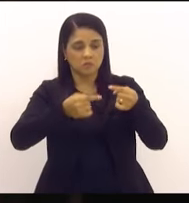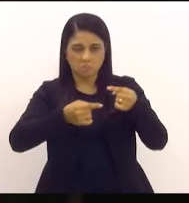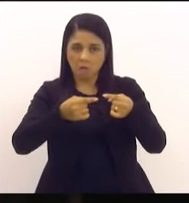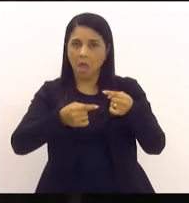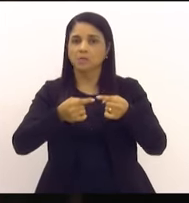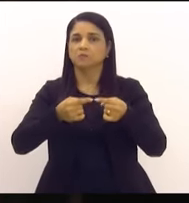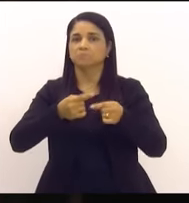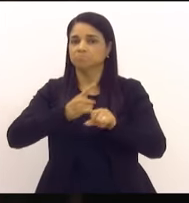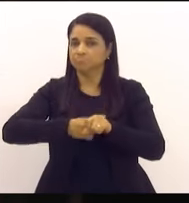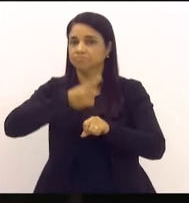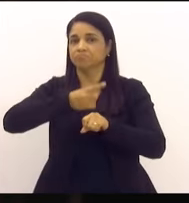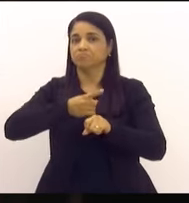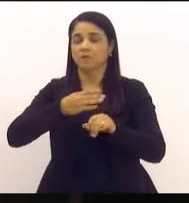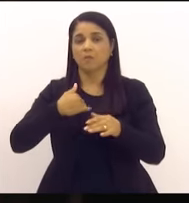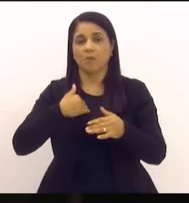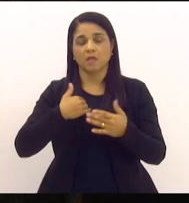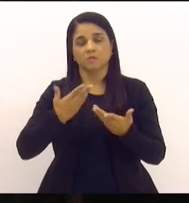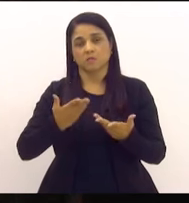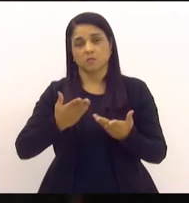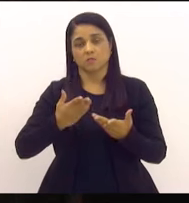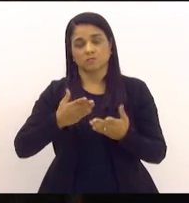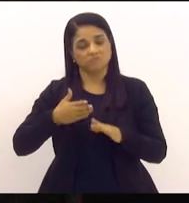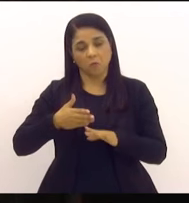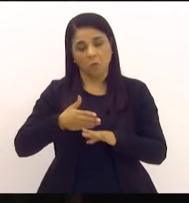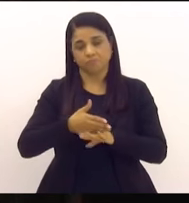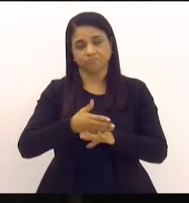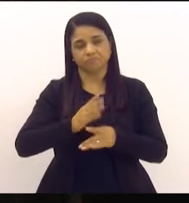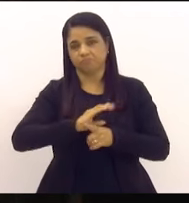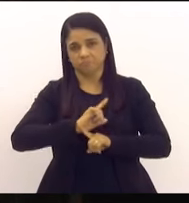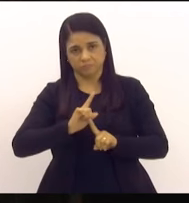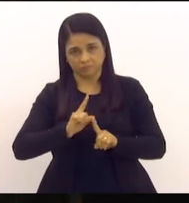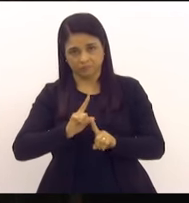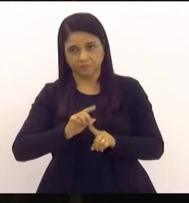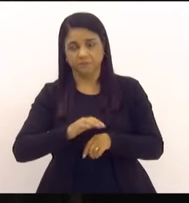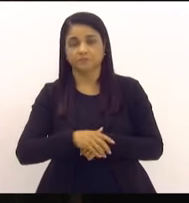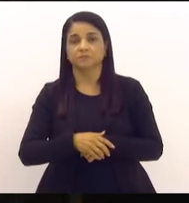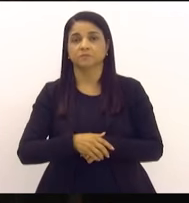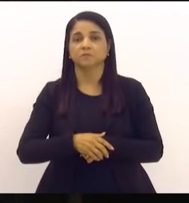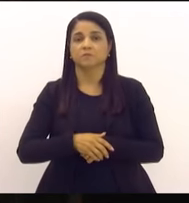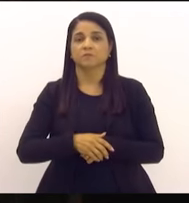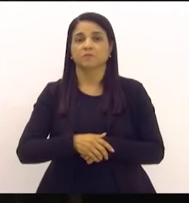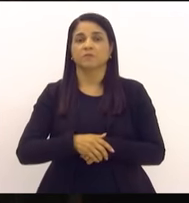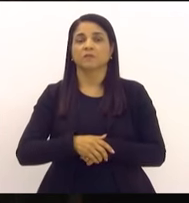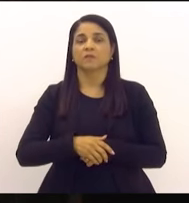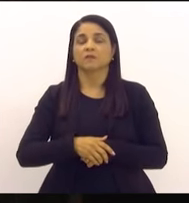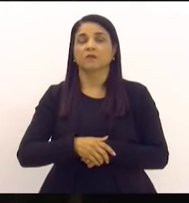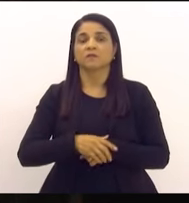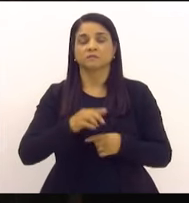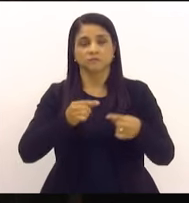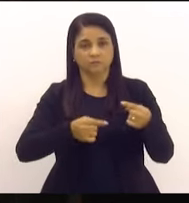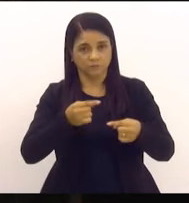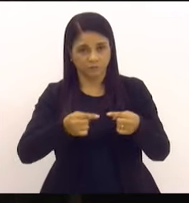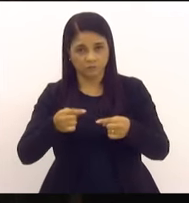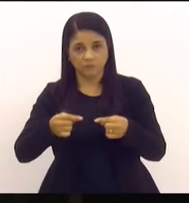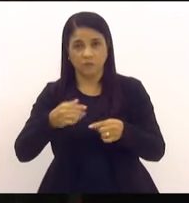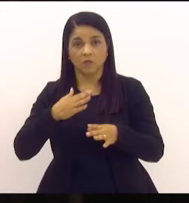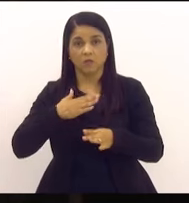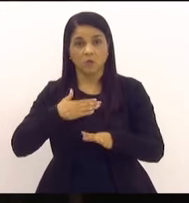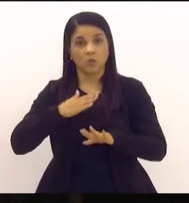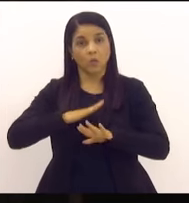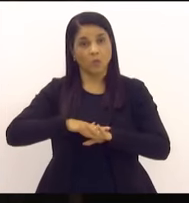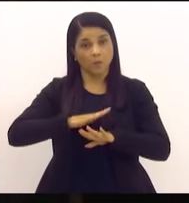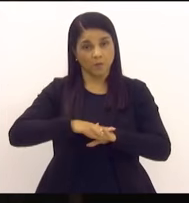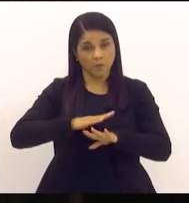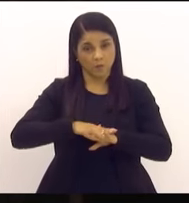nesta seara que eu irei adentrar. Não é. Porque se em algum momento, Márcio,